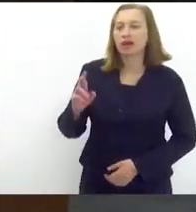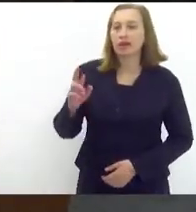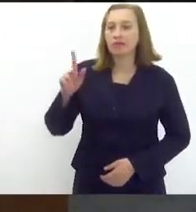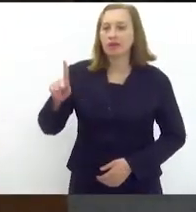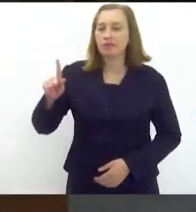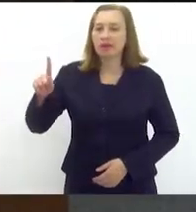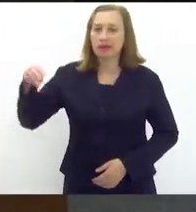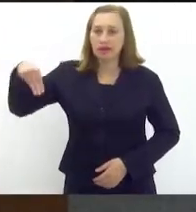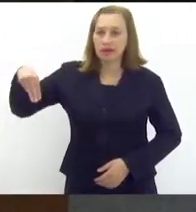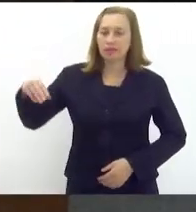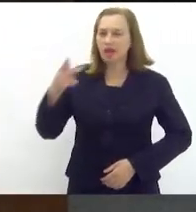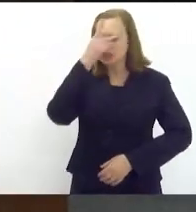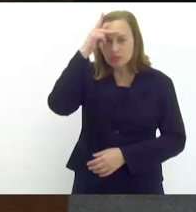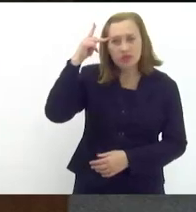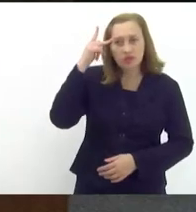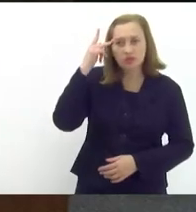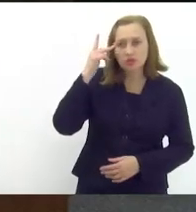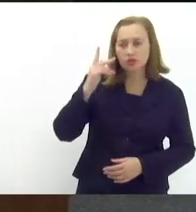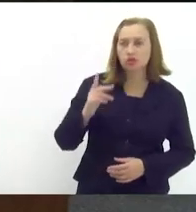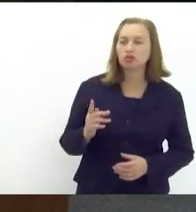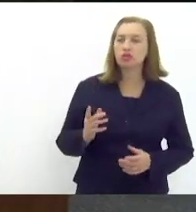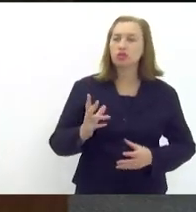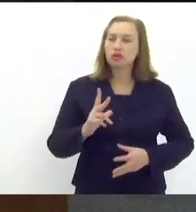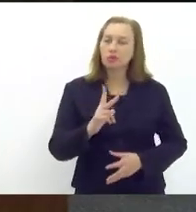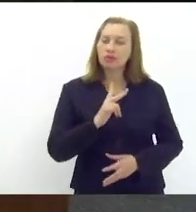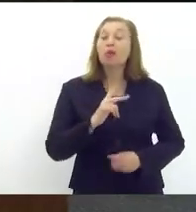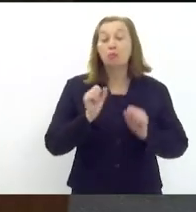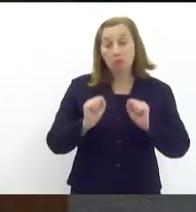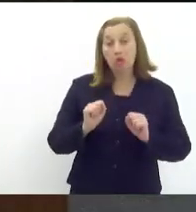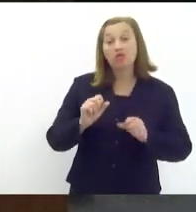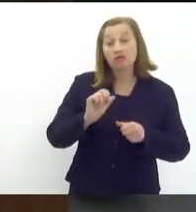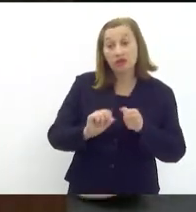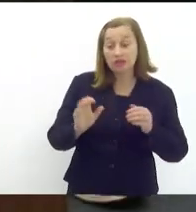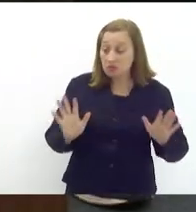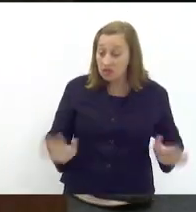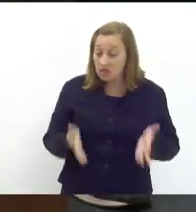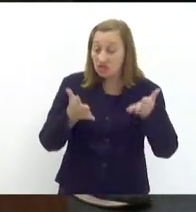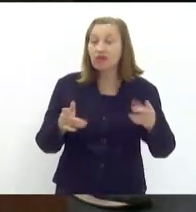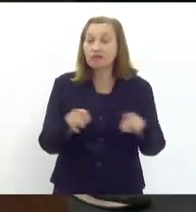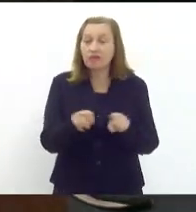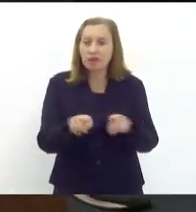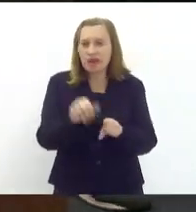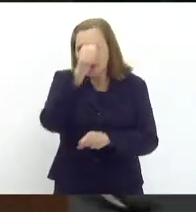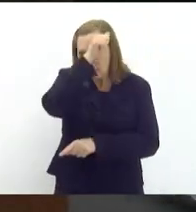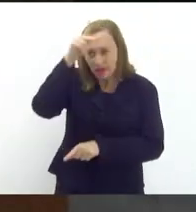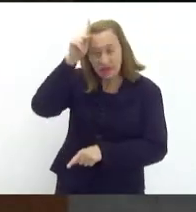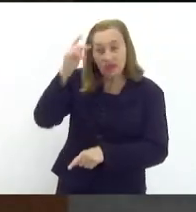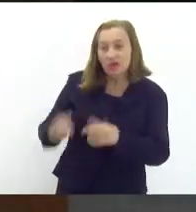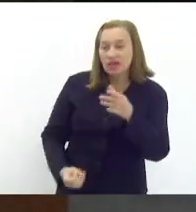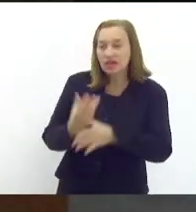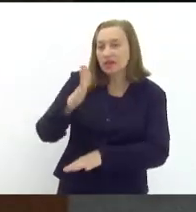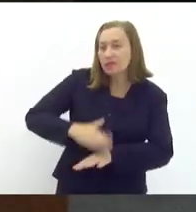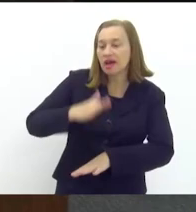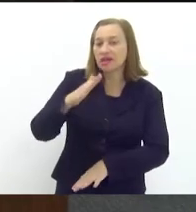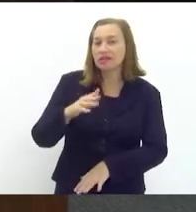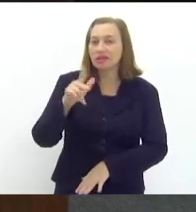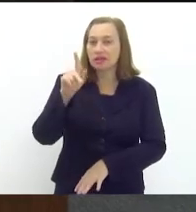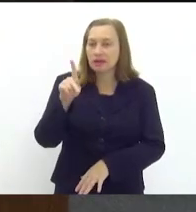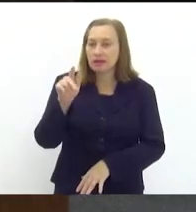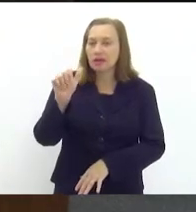que as pessoas as pessoas do campo privado podem fazer incentiva que a prefeitura crie mais parques naturais